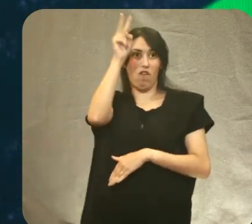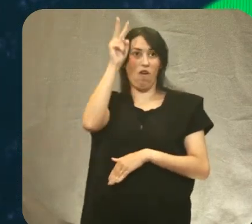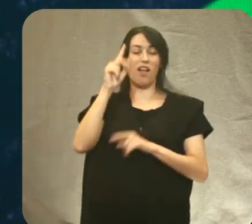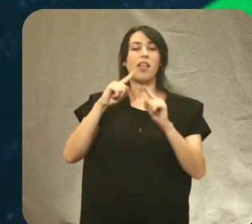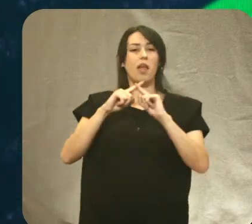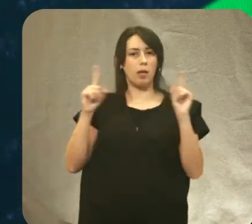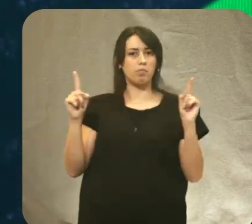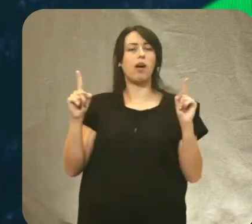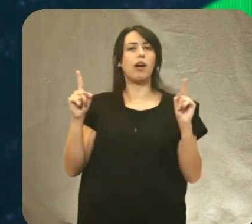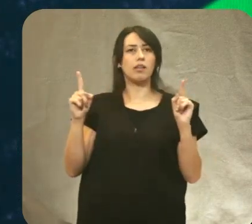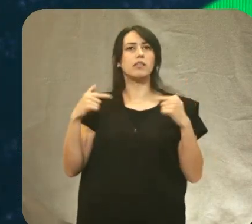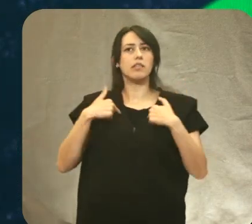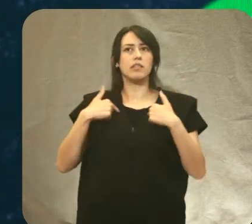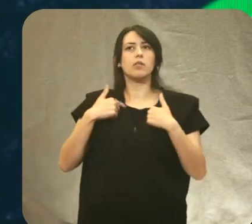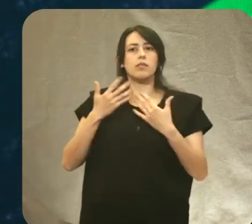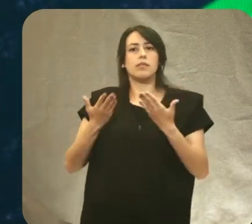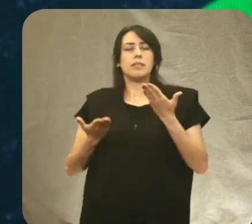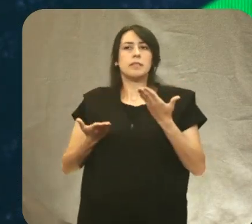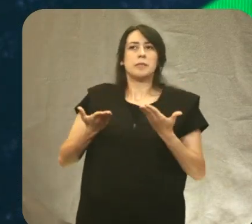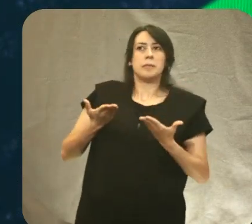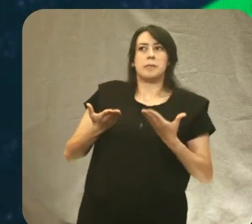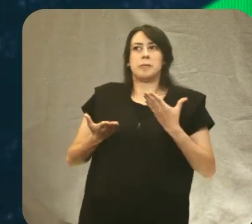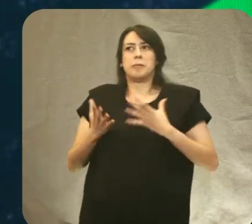é senhora de si mesma.